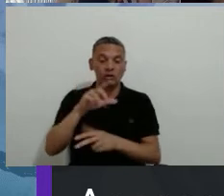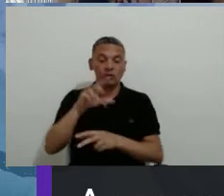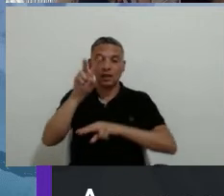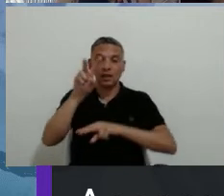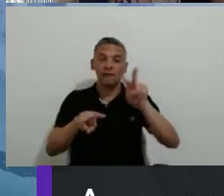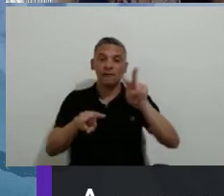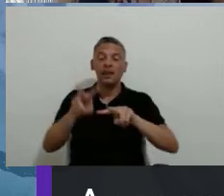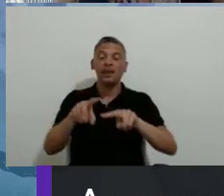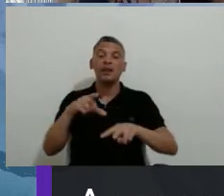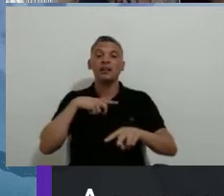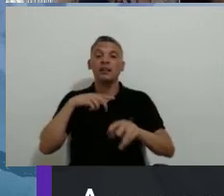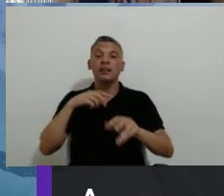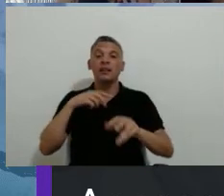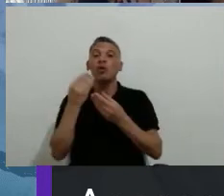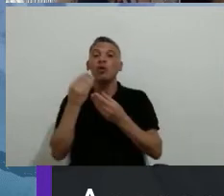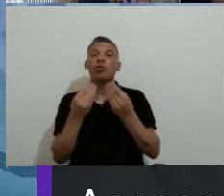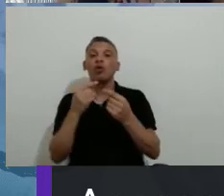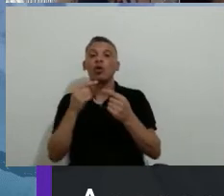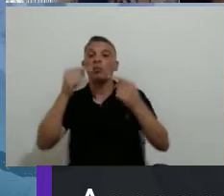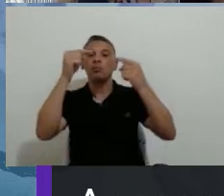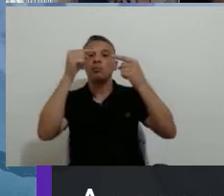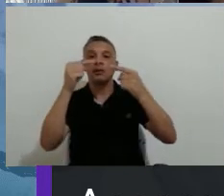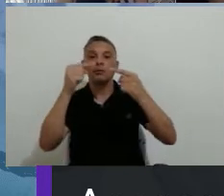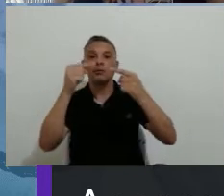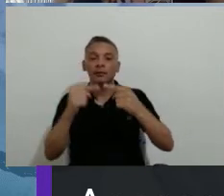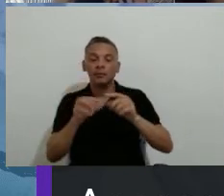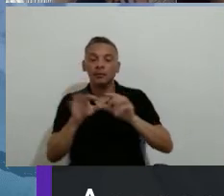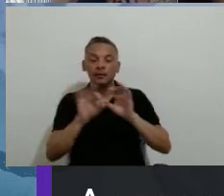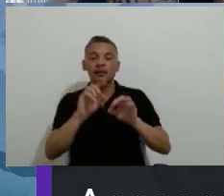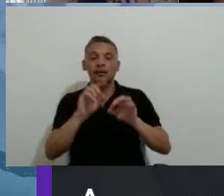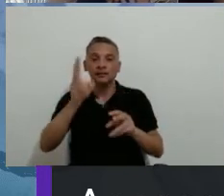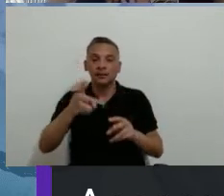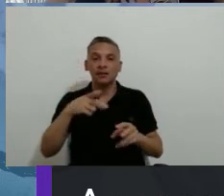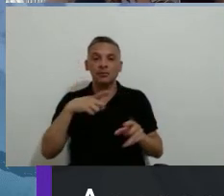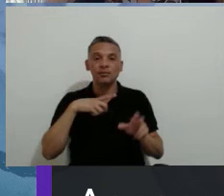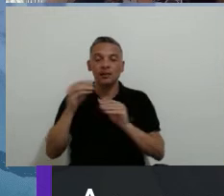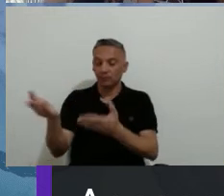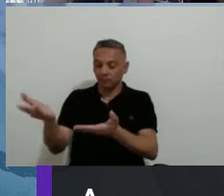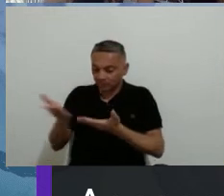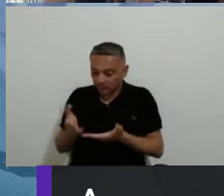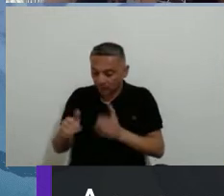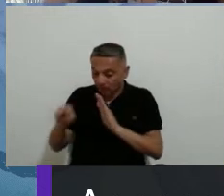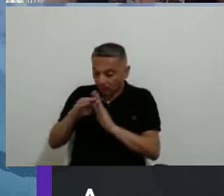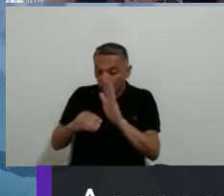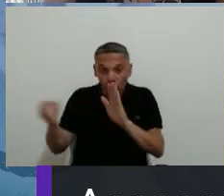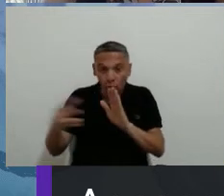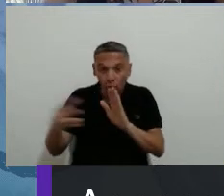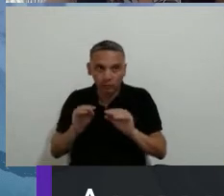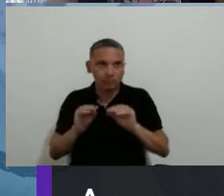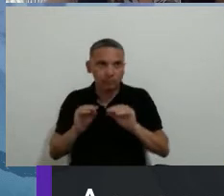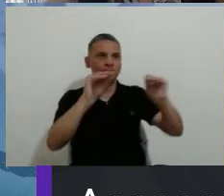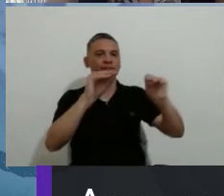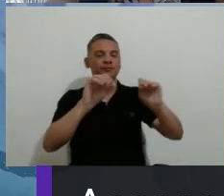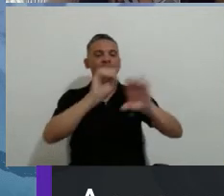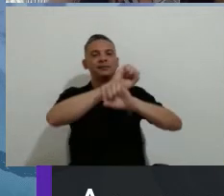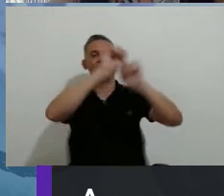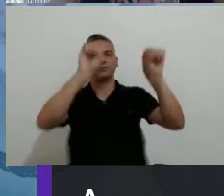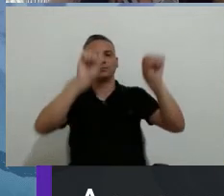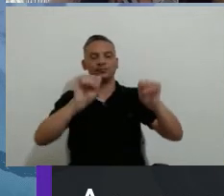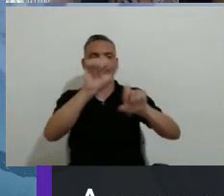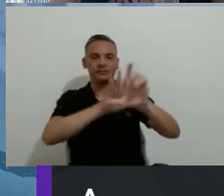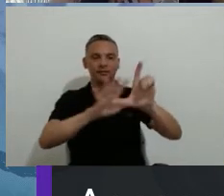será alimentado a cada vez que nós recebemos um plano, que um outro plano for elaborado e passe a